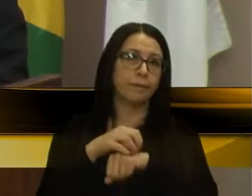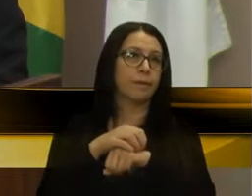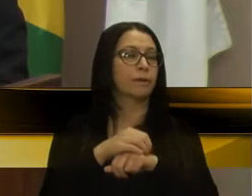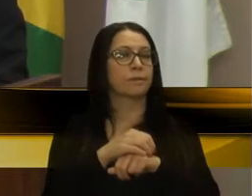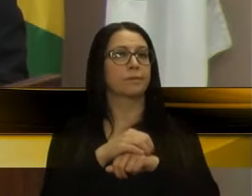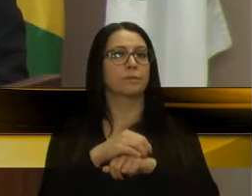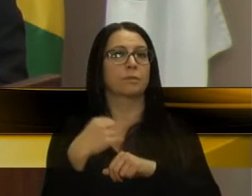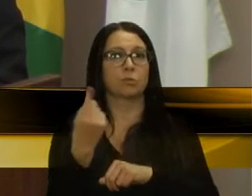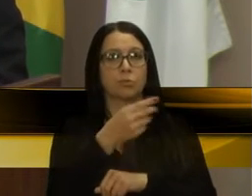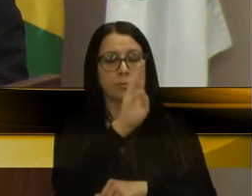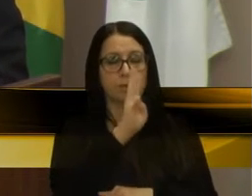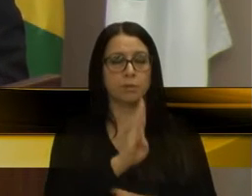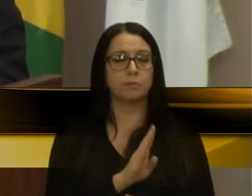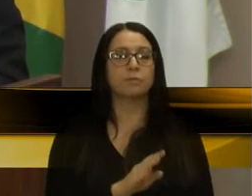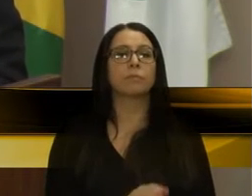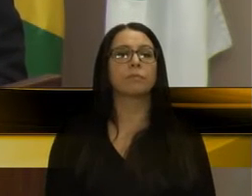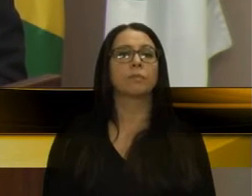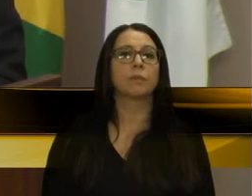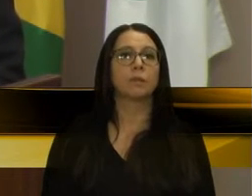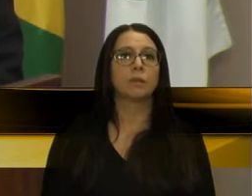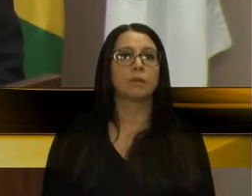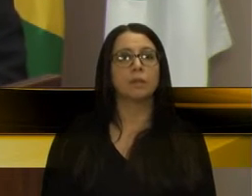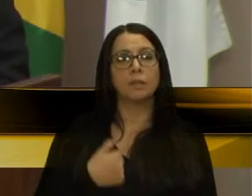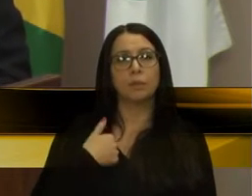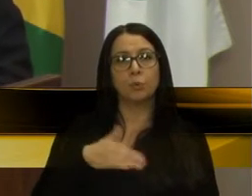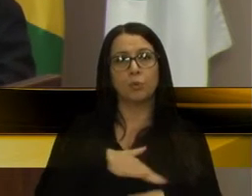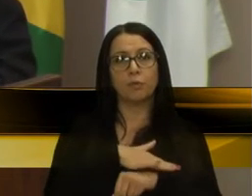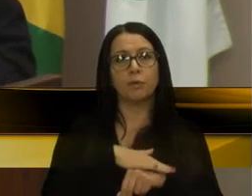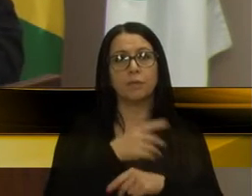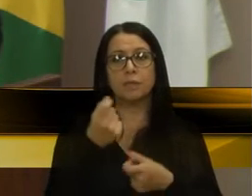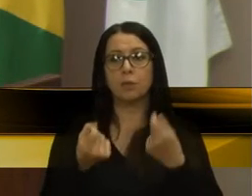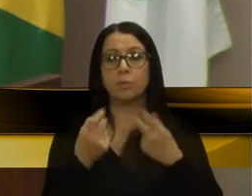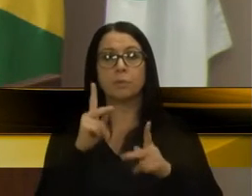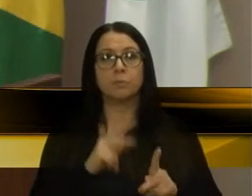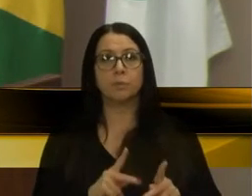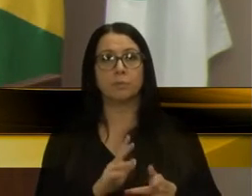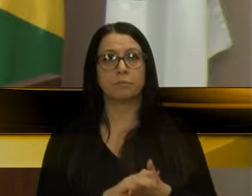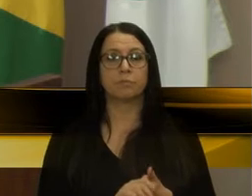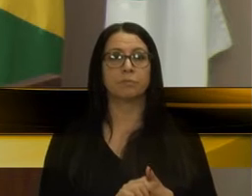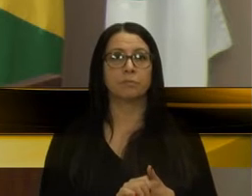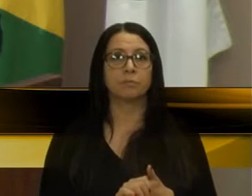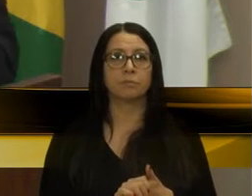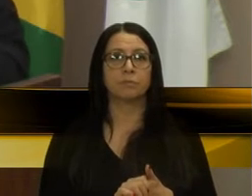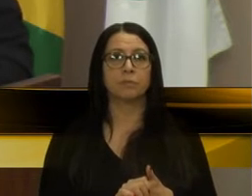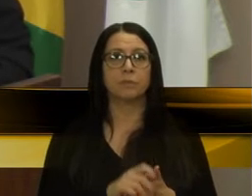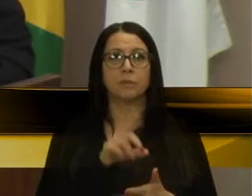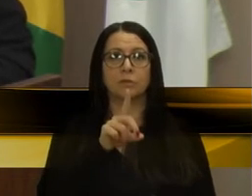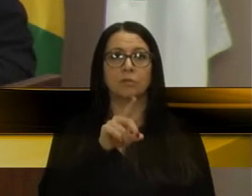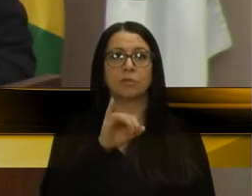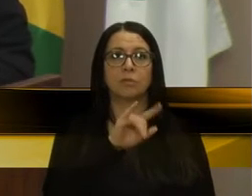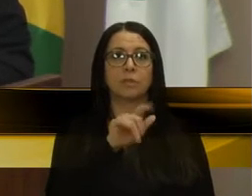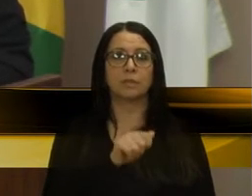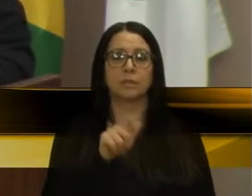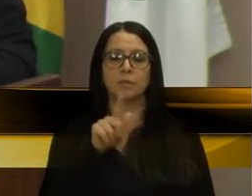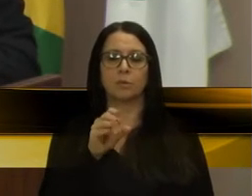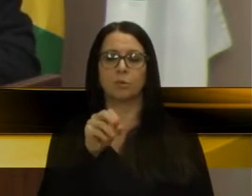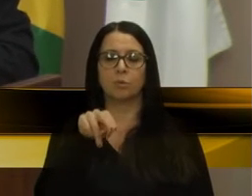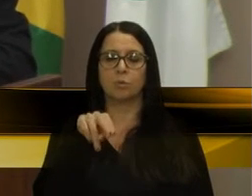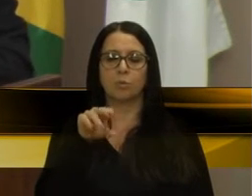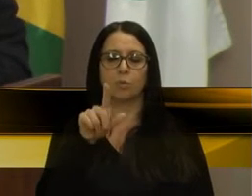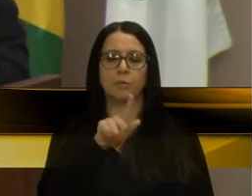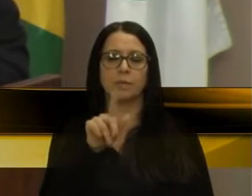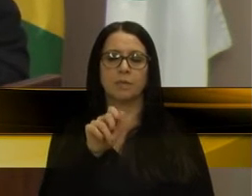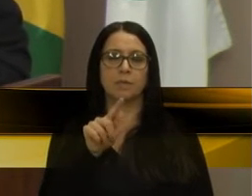de Trânsito Brasileiro. Eu conversei com algumas pessoas, entre elas a Diza Gonzaga. A Diza Gonzaga hoje ela